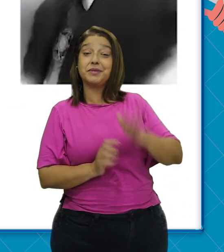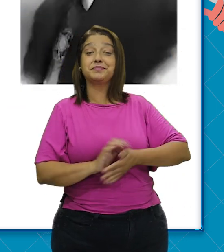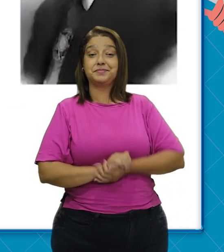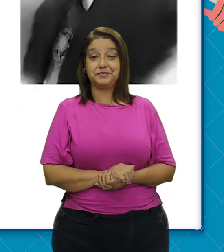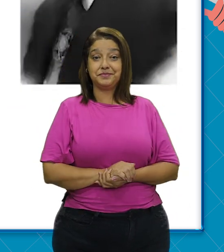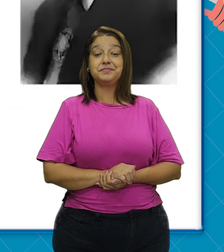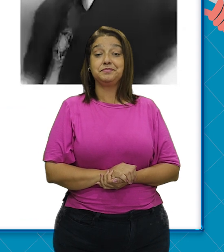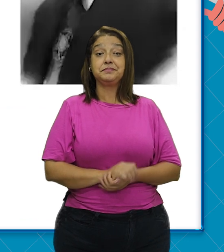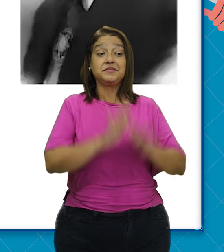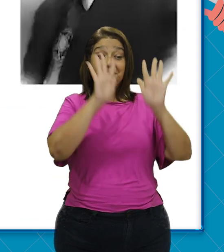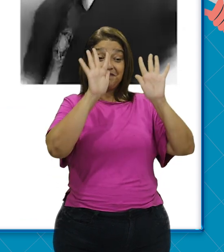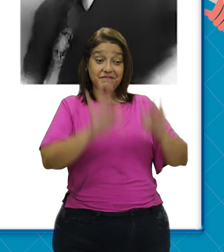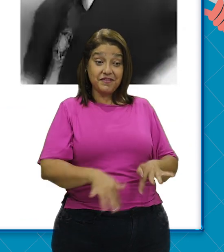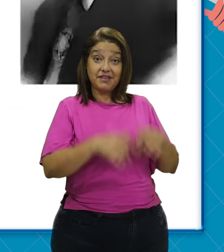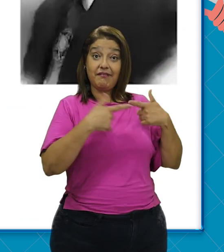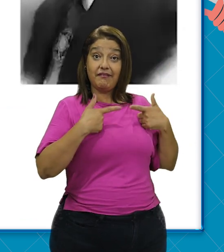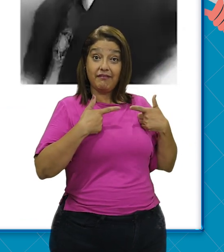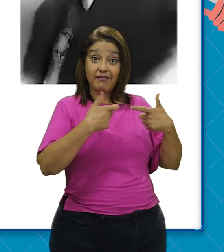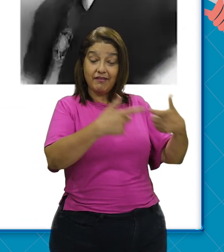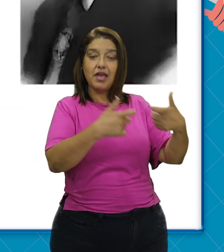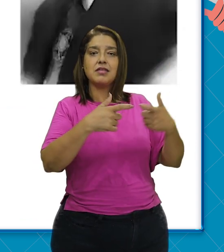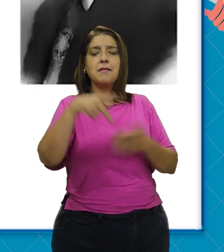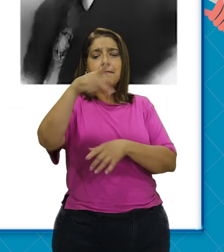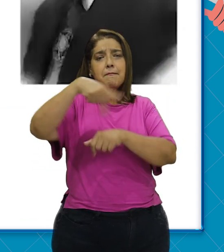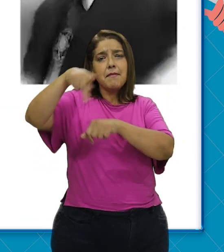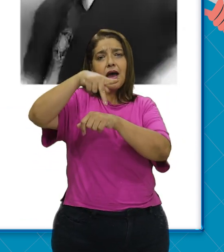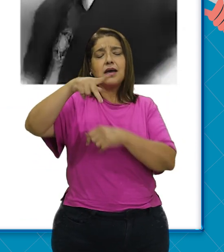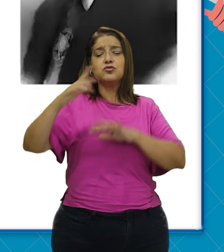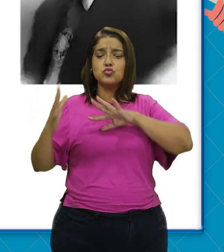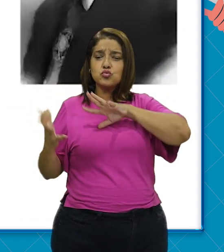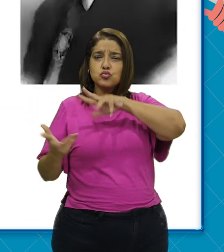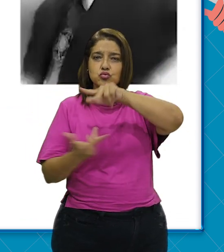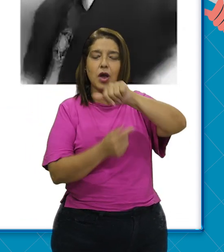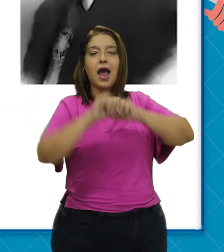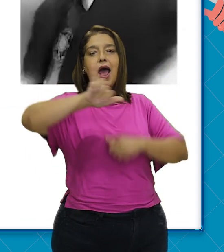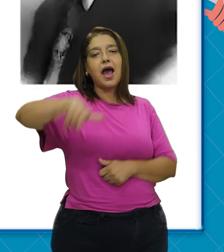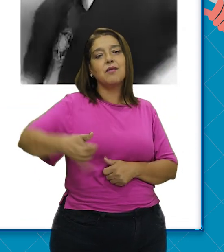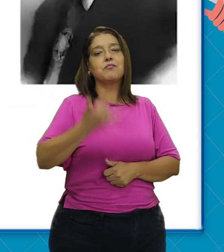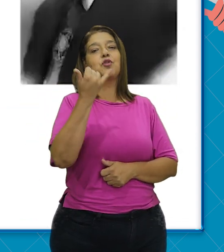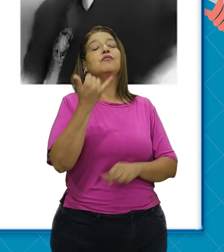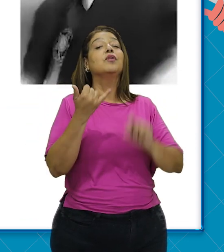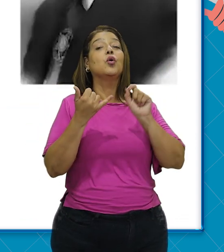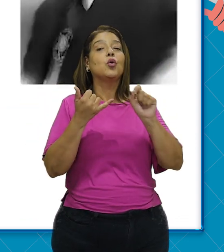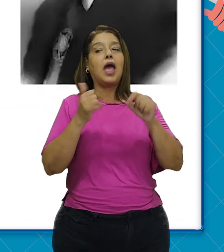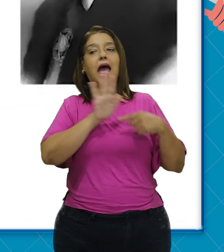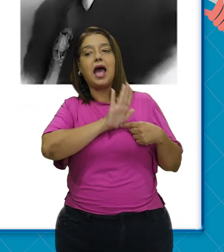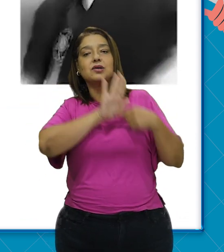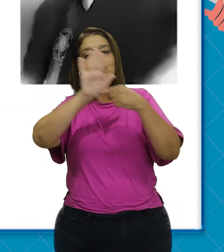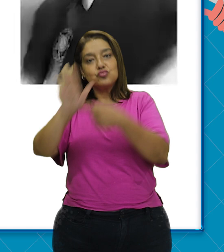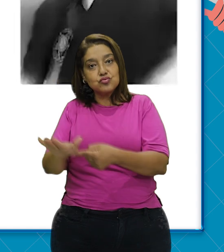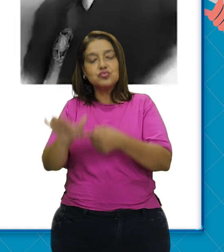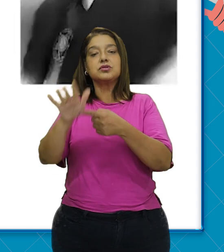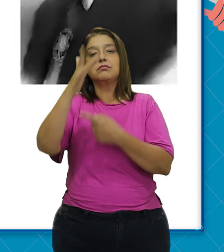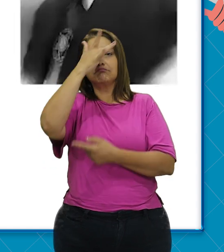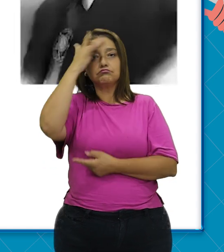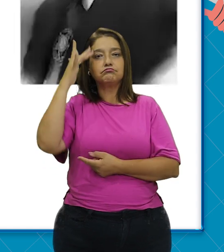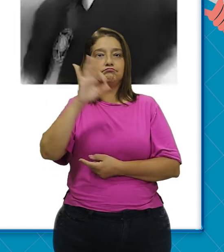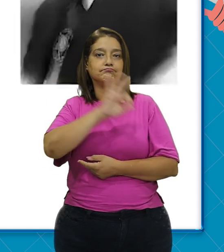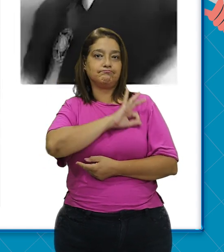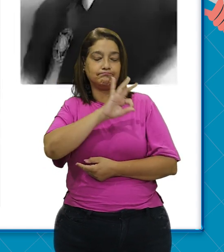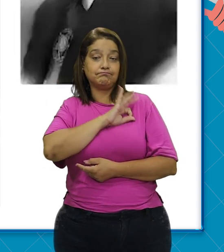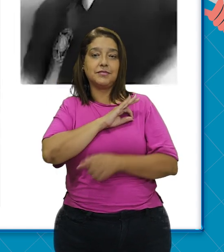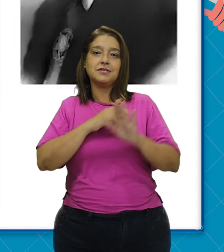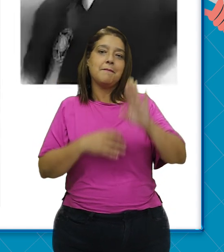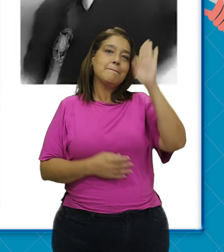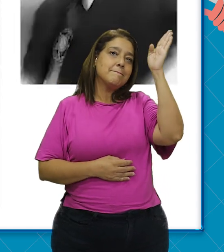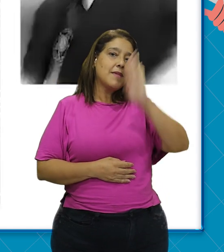Com o fim da guerra, países do mundo inteiro se aproveitaram para fortalecer suas forças militares, menos o Brasil,